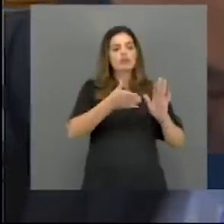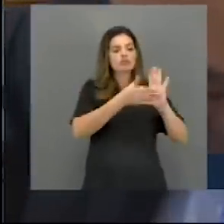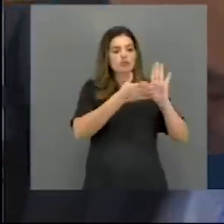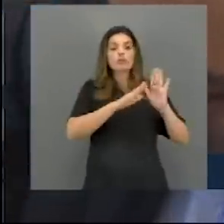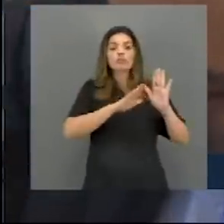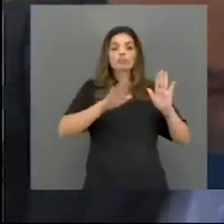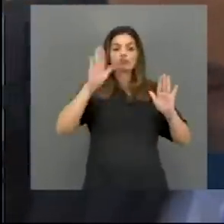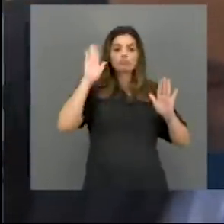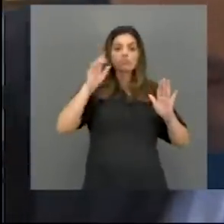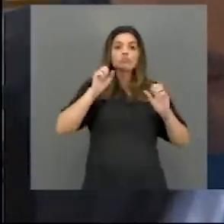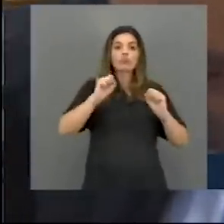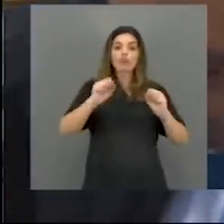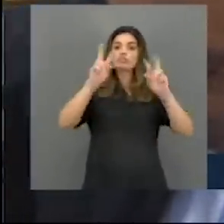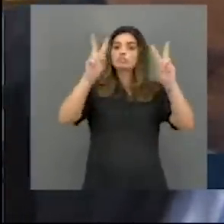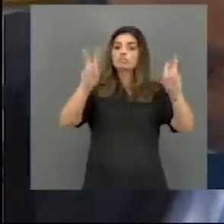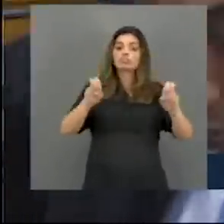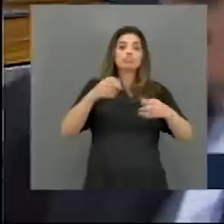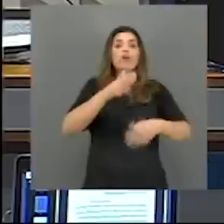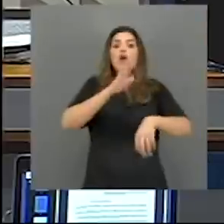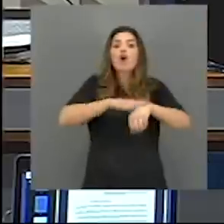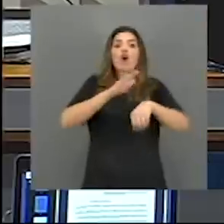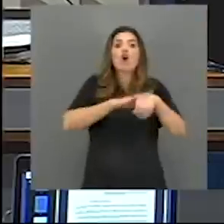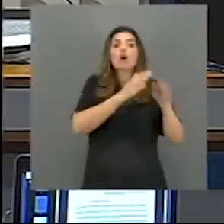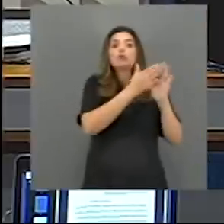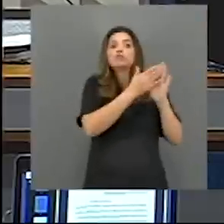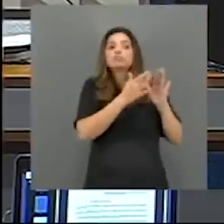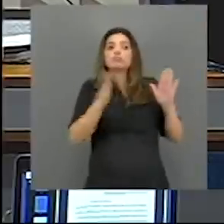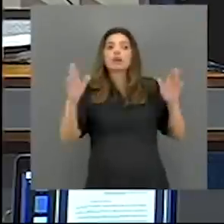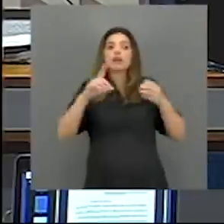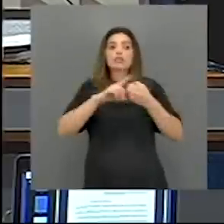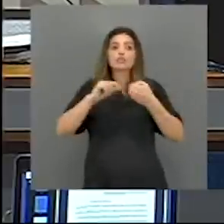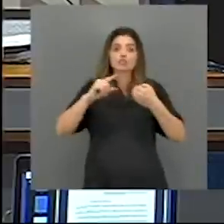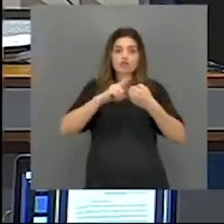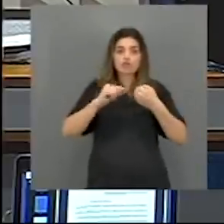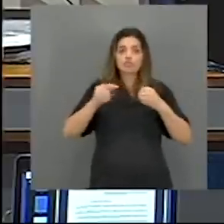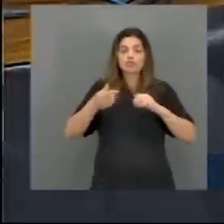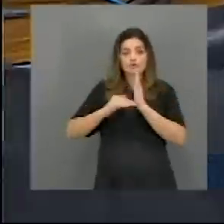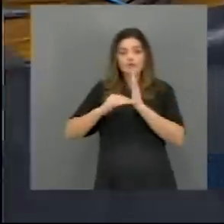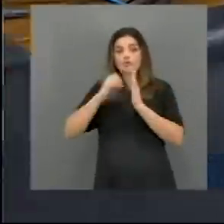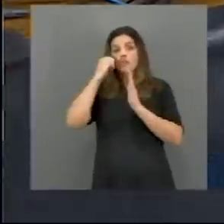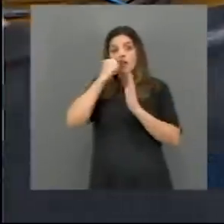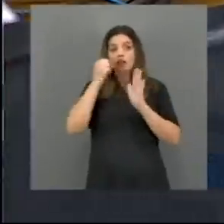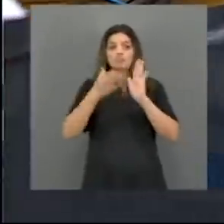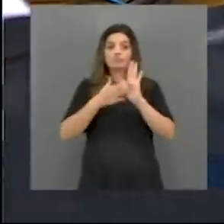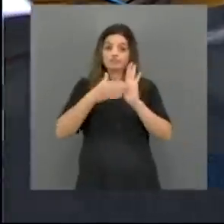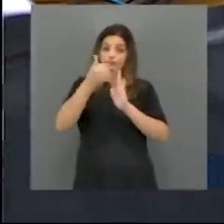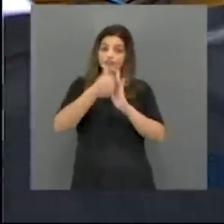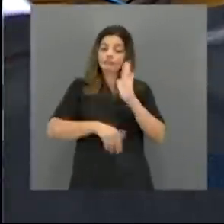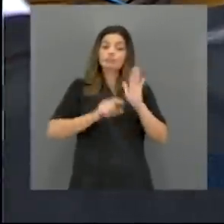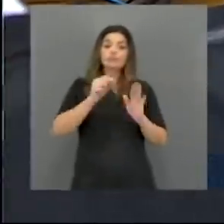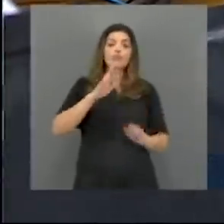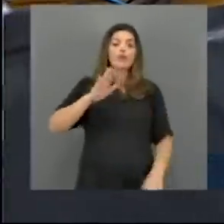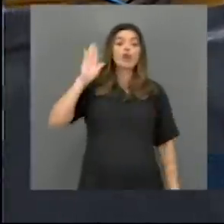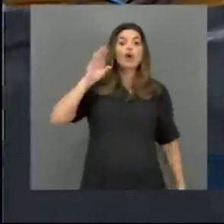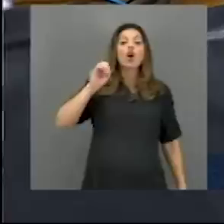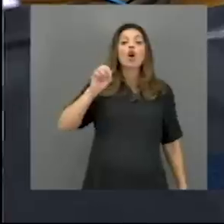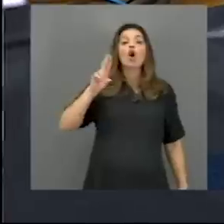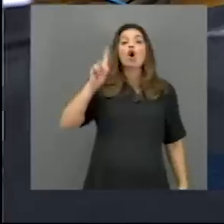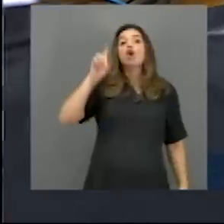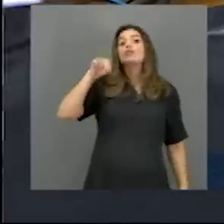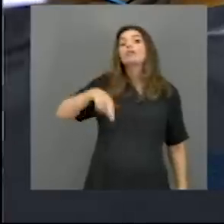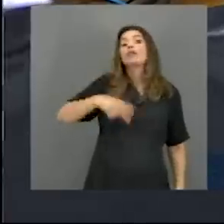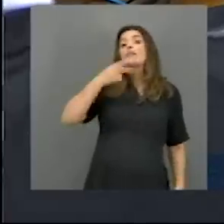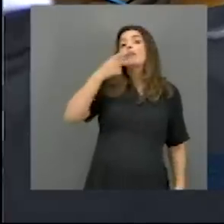suscitadas, aspas, em qualquer fase da sessão. O artigo 274 do Senado Federal, por sua vez, estabelece que a formulação de questão de ordem é um dos